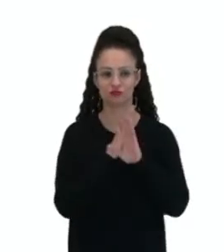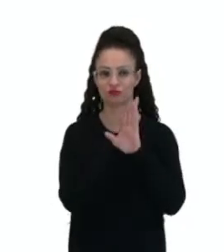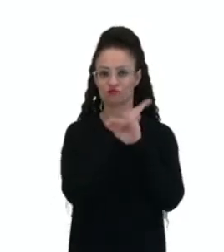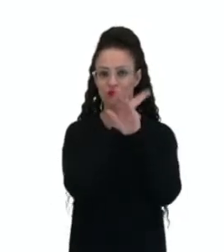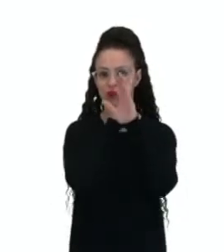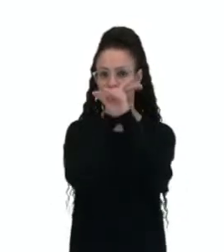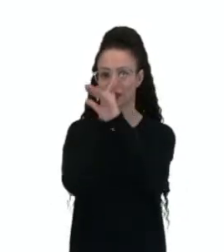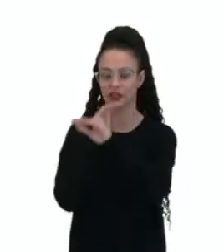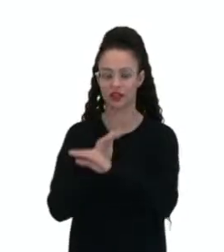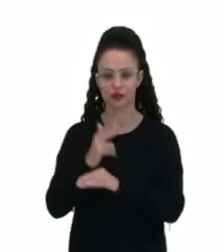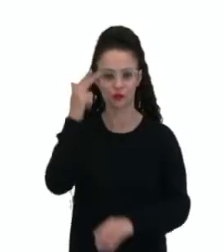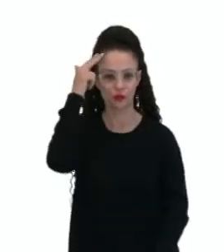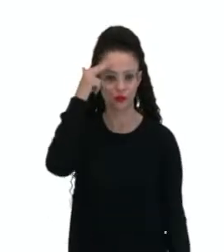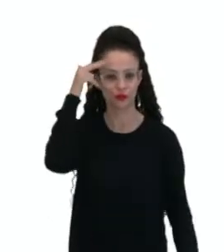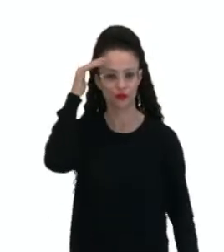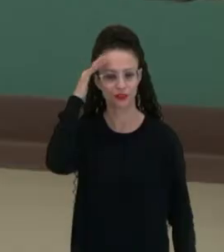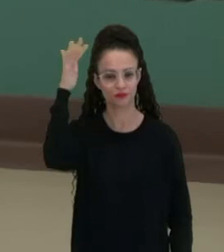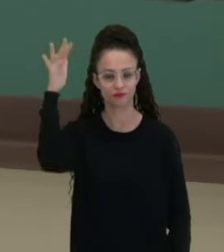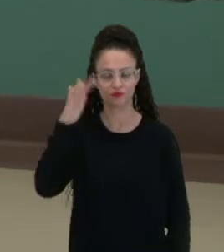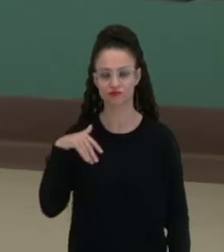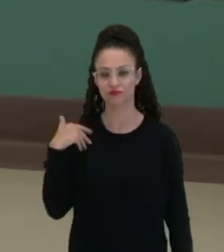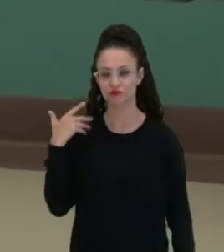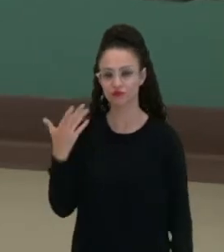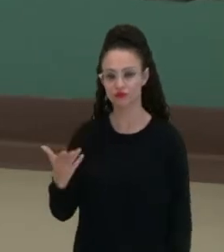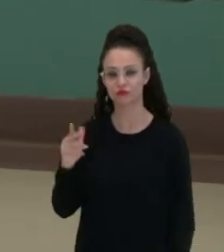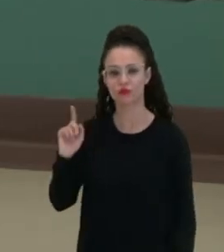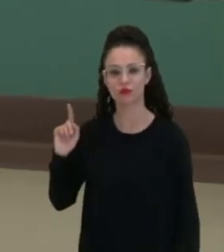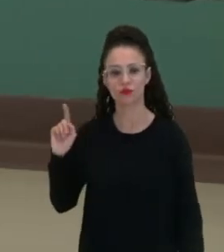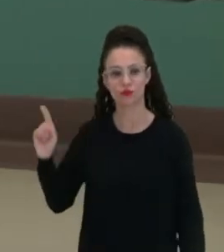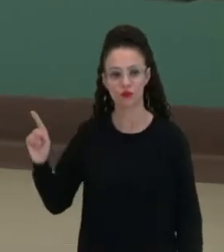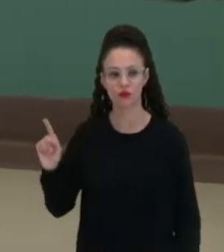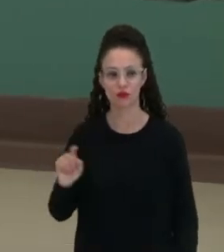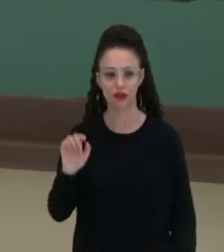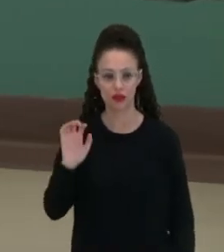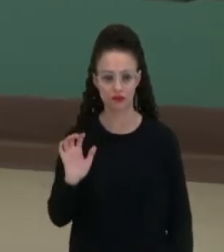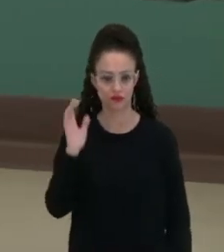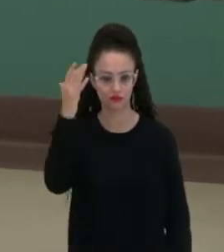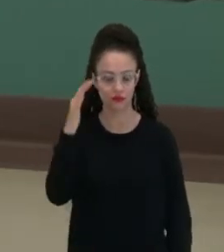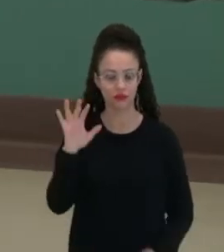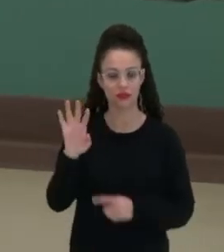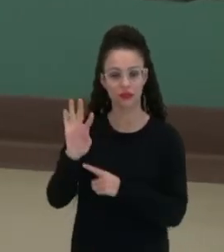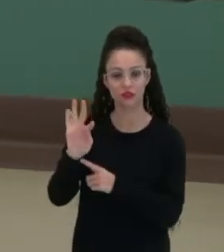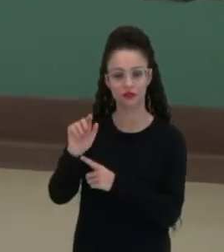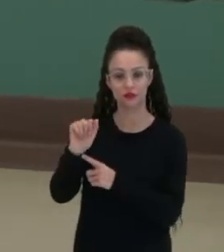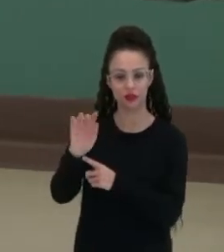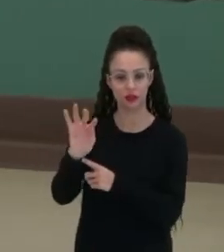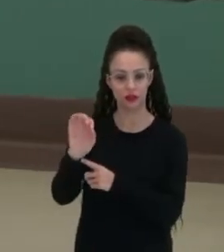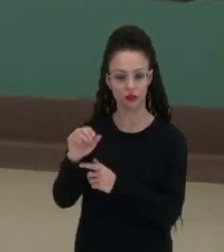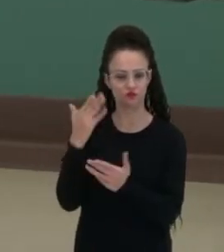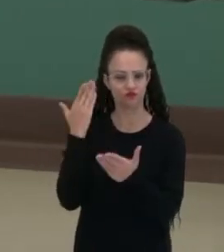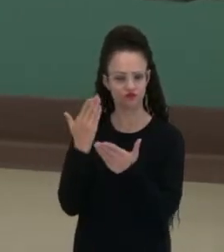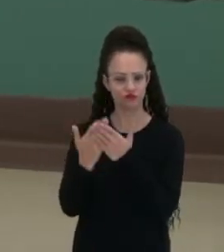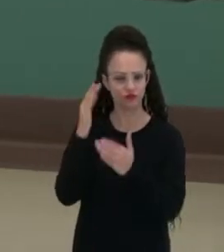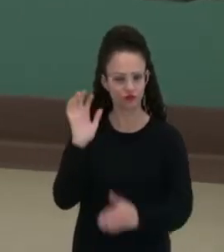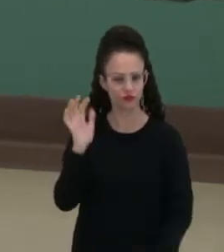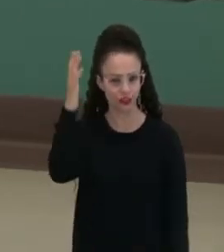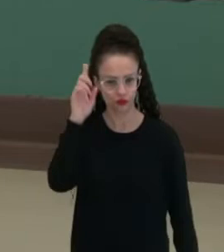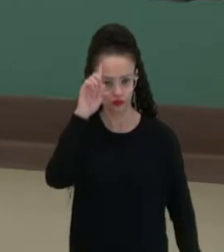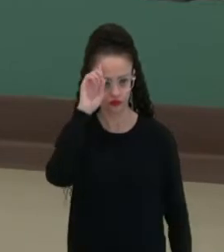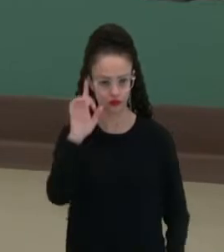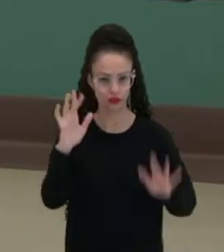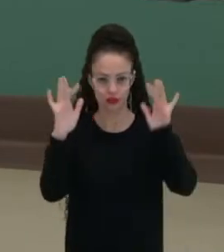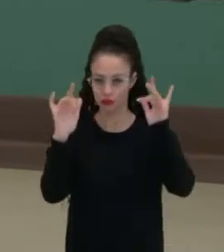perder-se, o sonhar. E aí aqui faz o fato, citando o Dia dos Namorados, né? É um fato, não